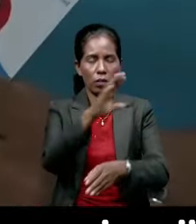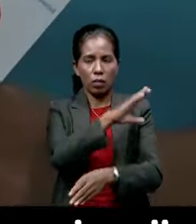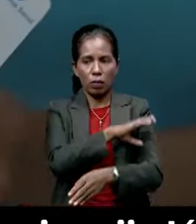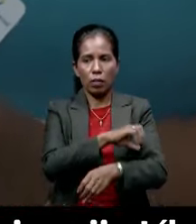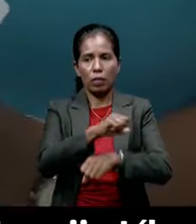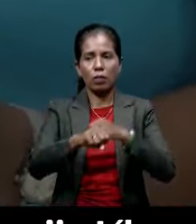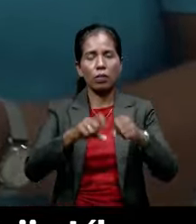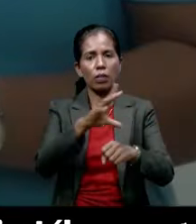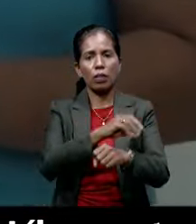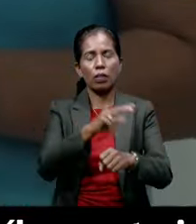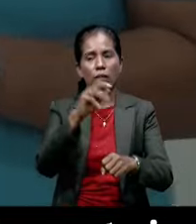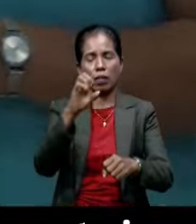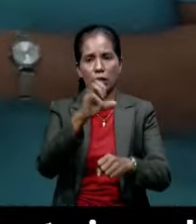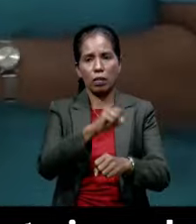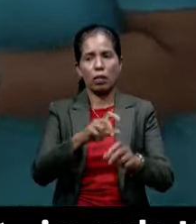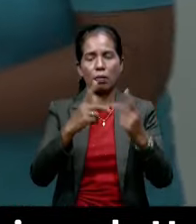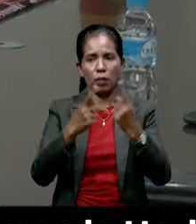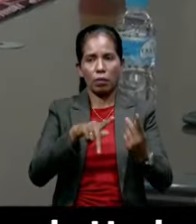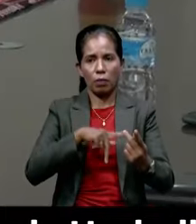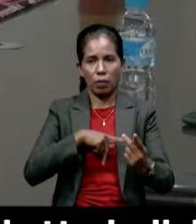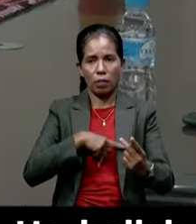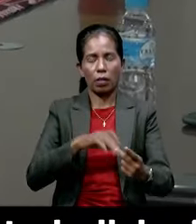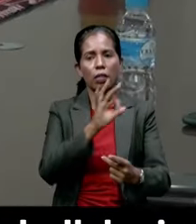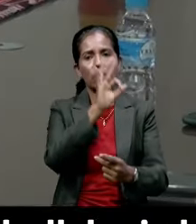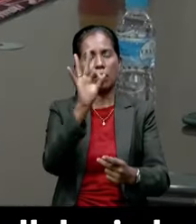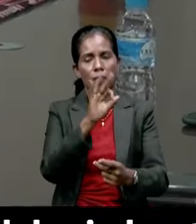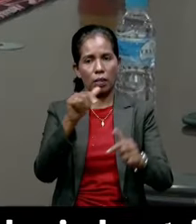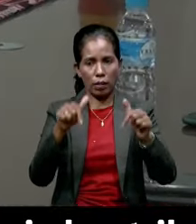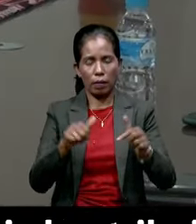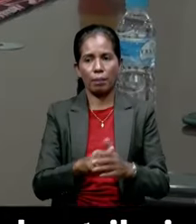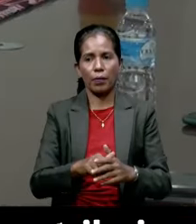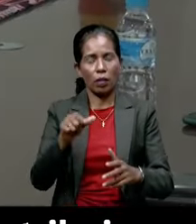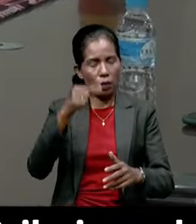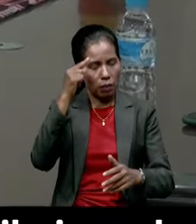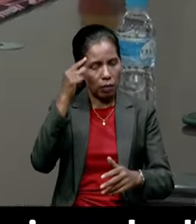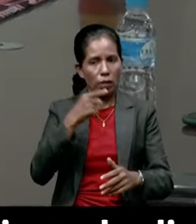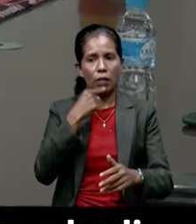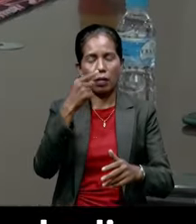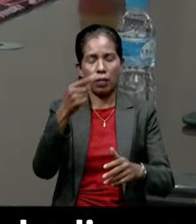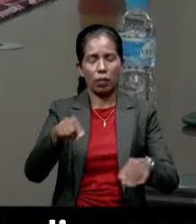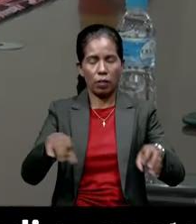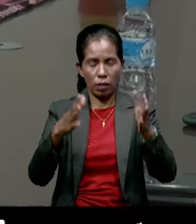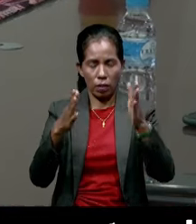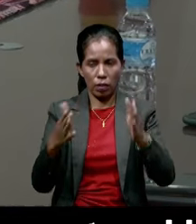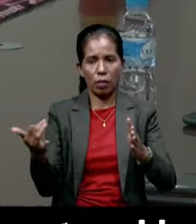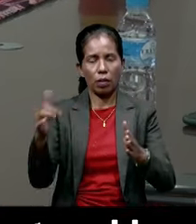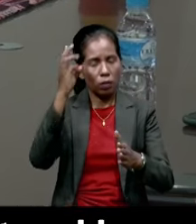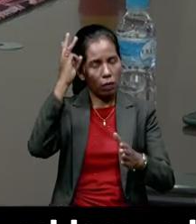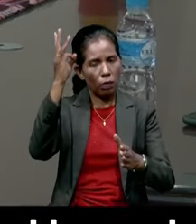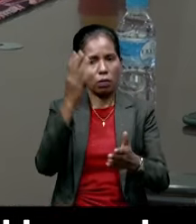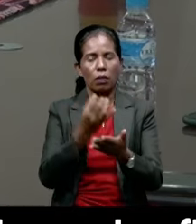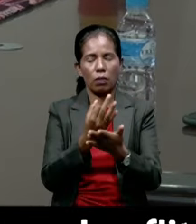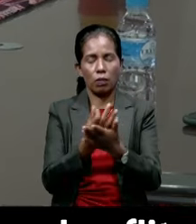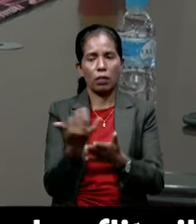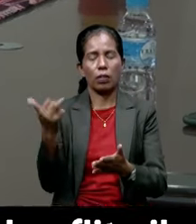social canis para setor privado sira e a sexta né. Governante ne hatete durante ne trabalhador sira preocupa ho osan sira